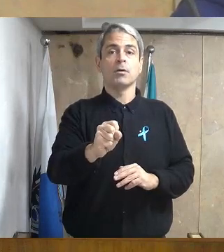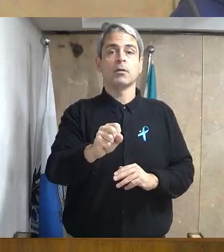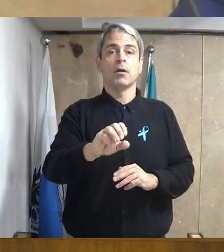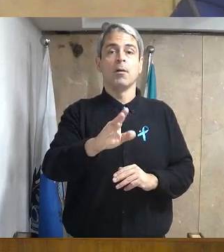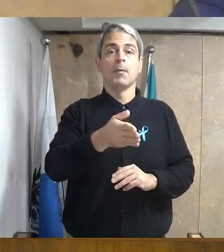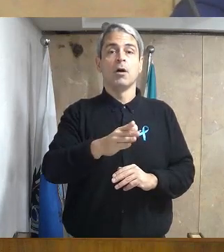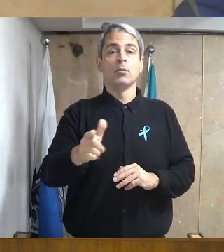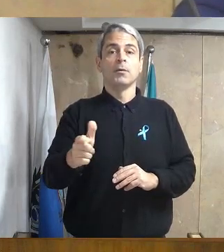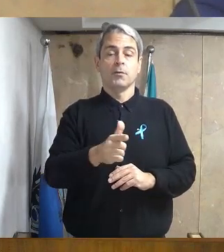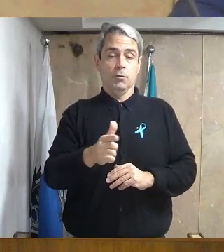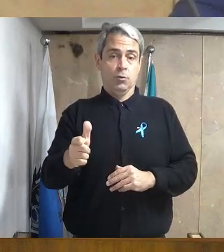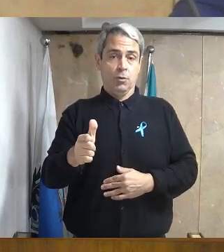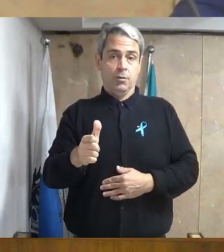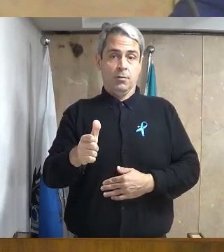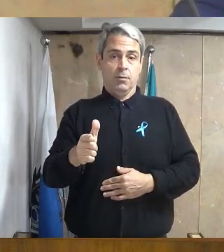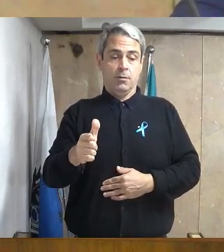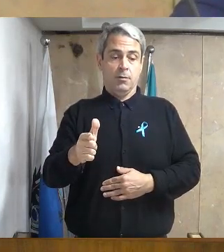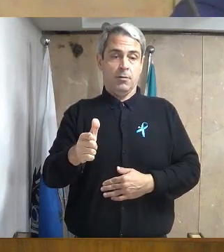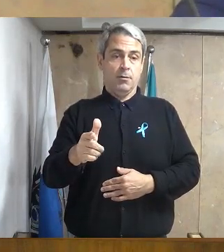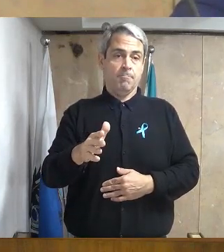4868/2022.